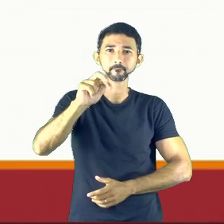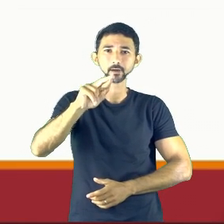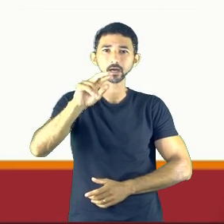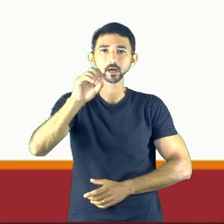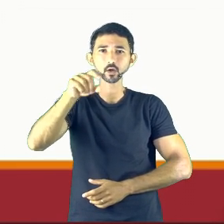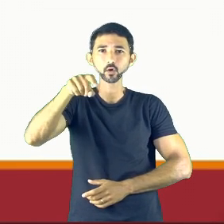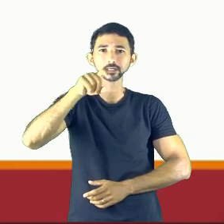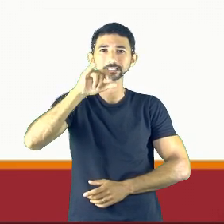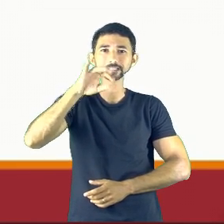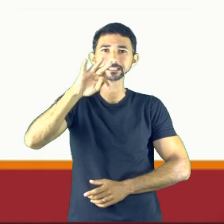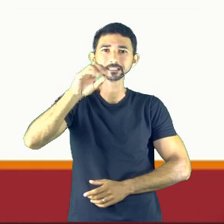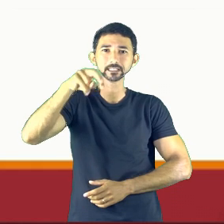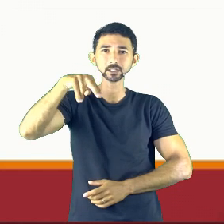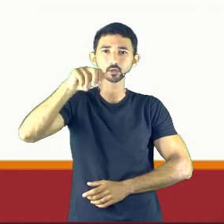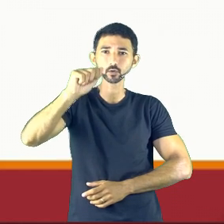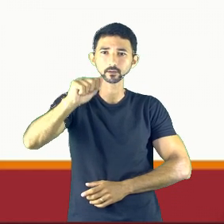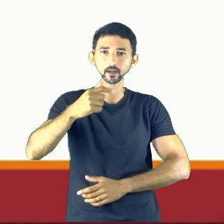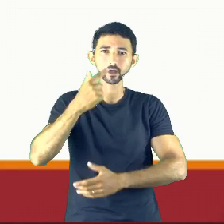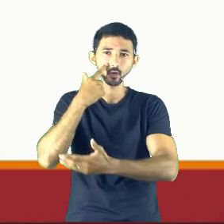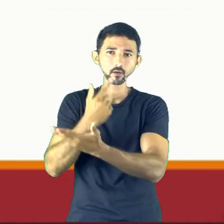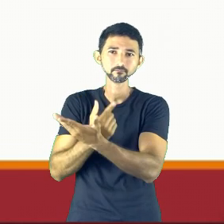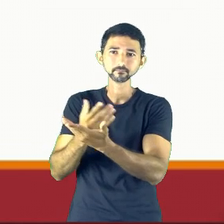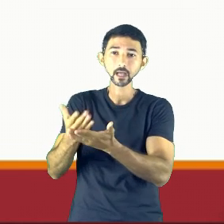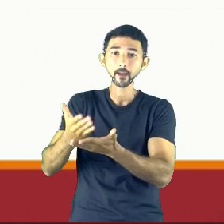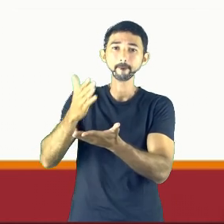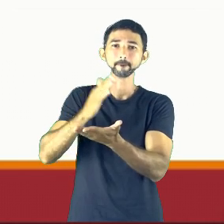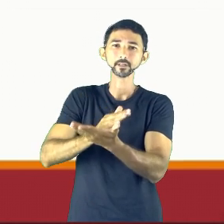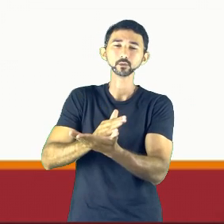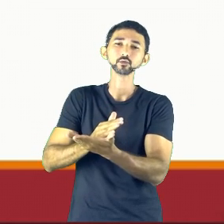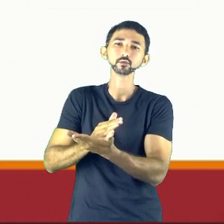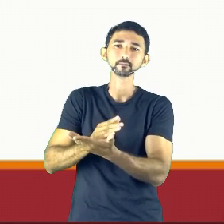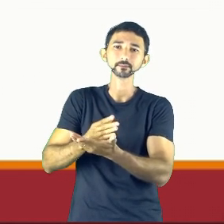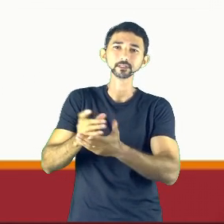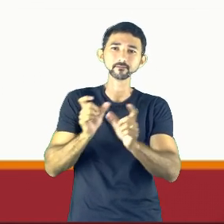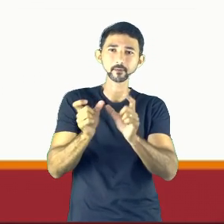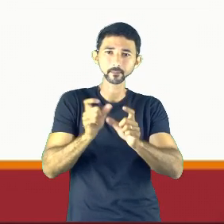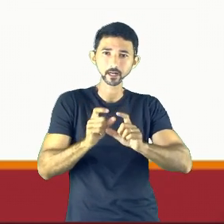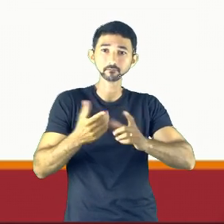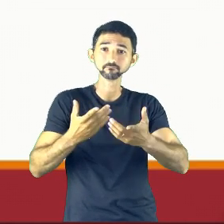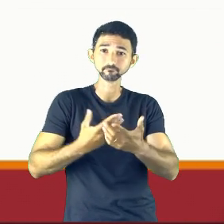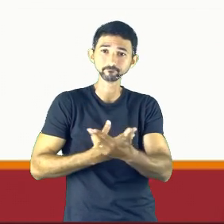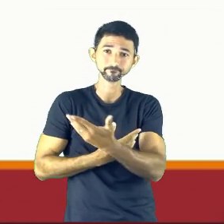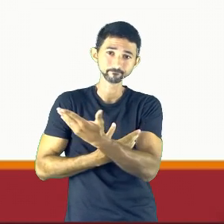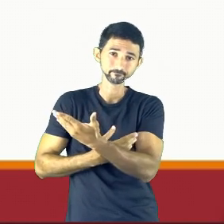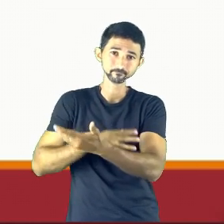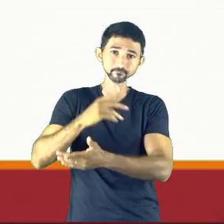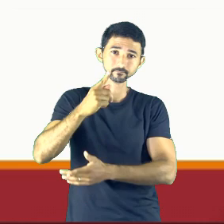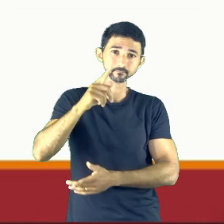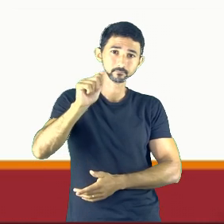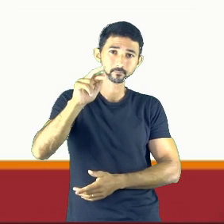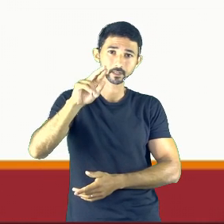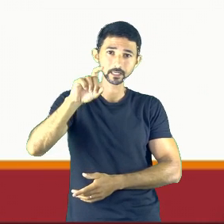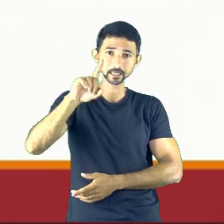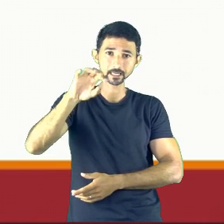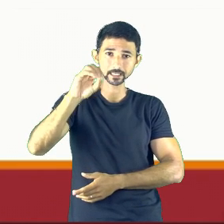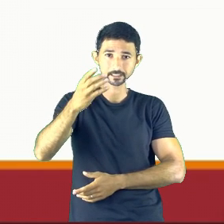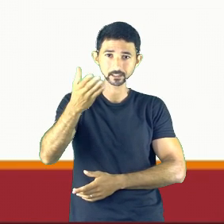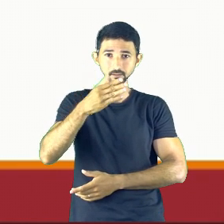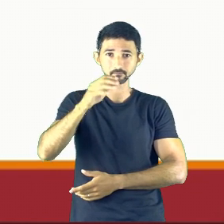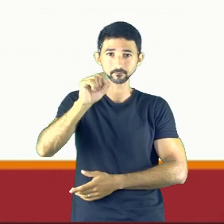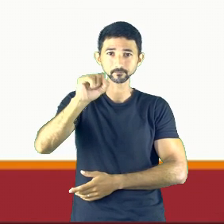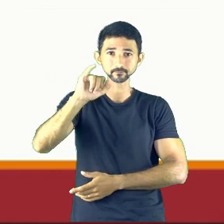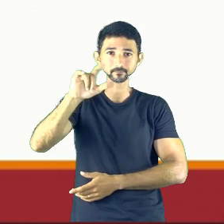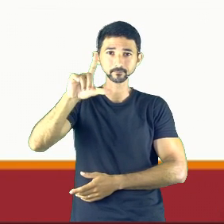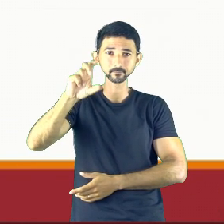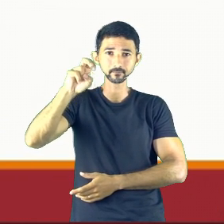Paroxítonas, caso a sílaba tônica esteja na penúltima sílaba. Nos exemplos que nós estudamos ainda há pouco, são as palavras